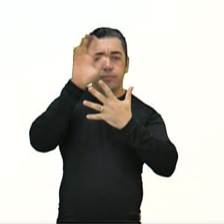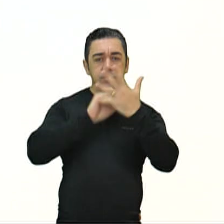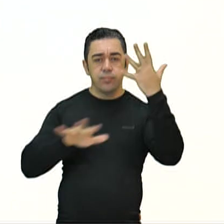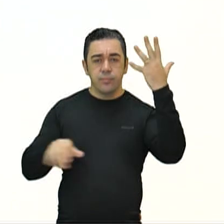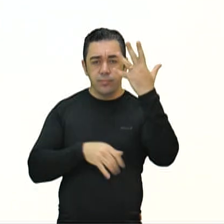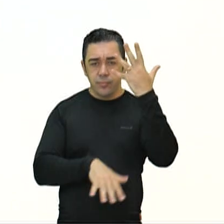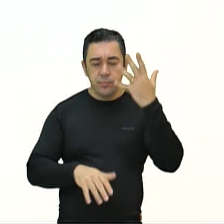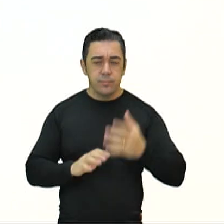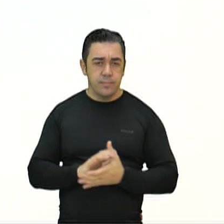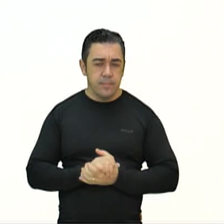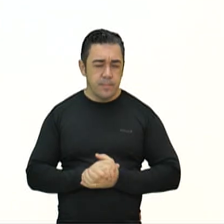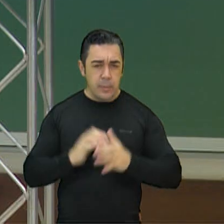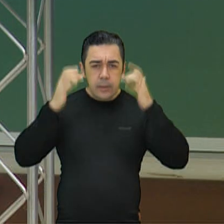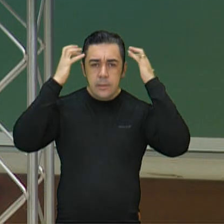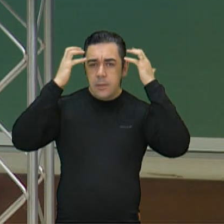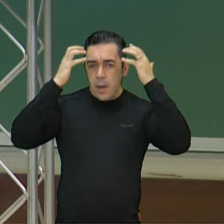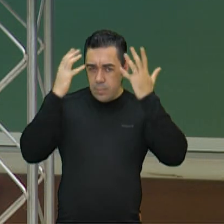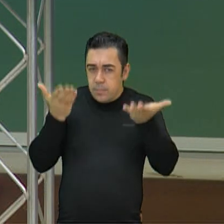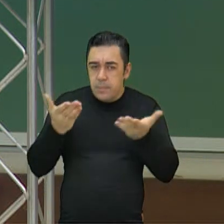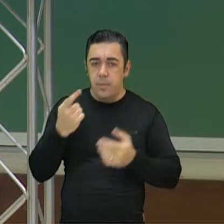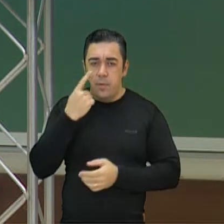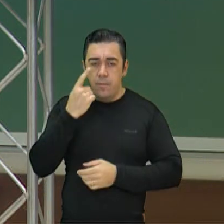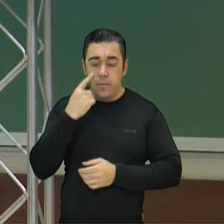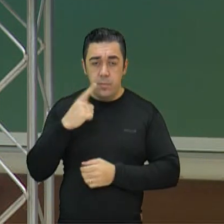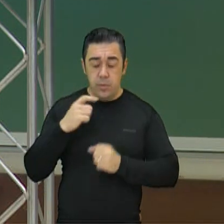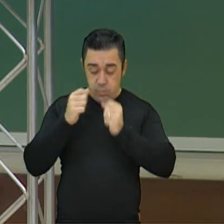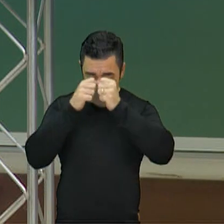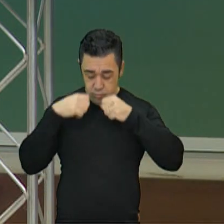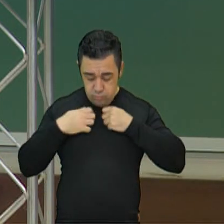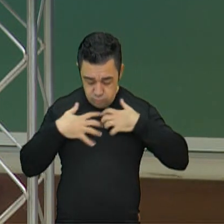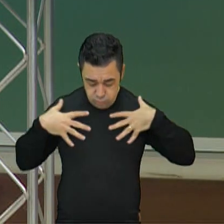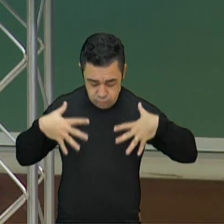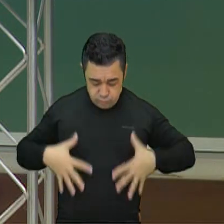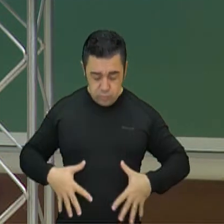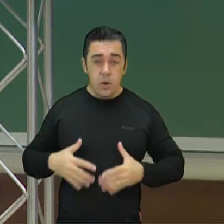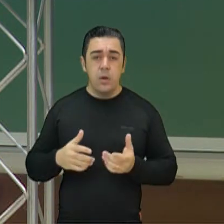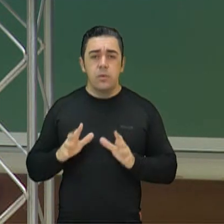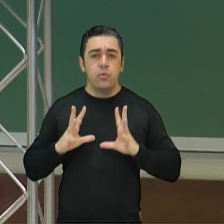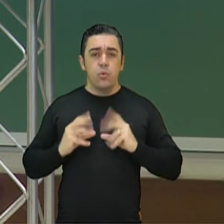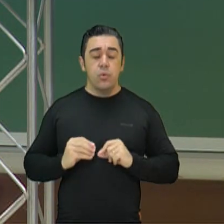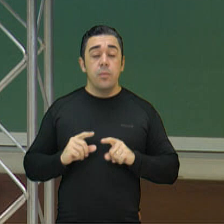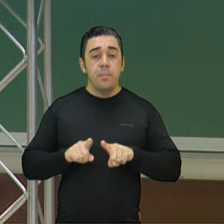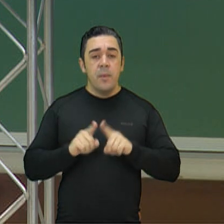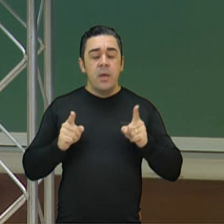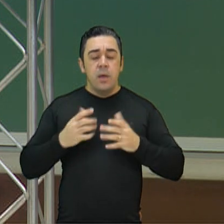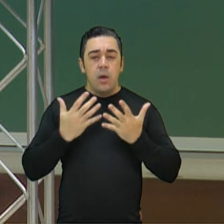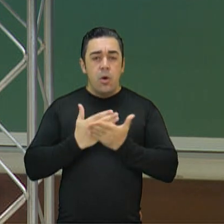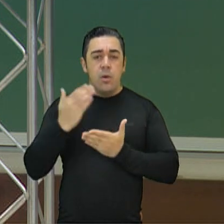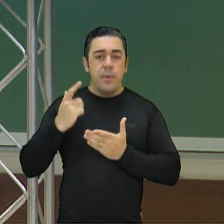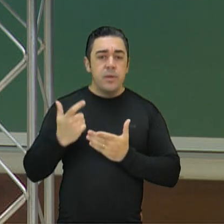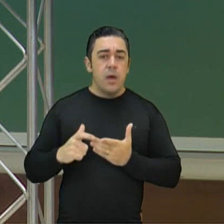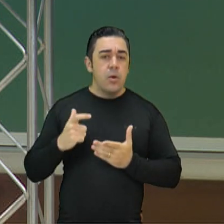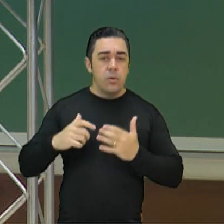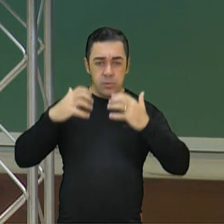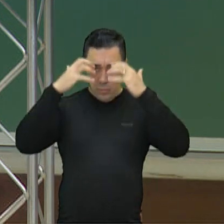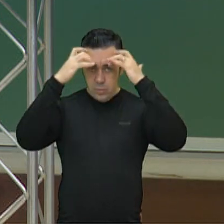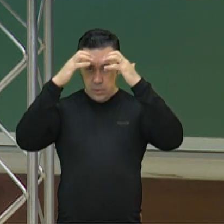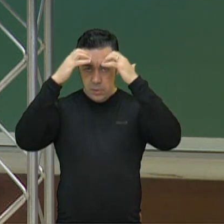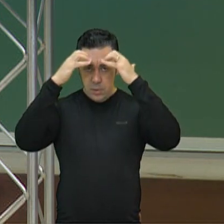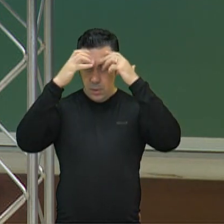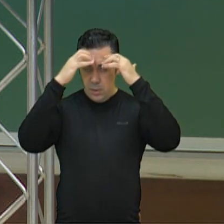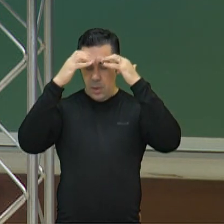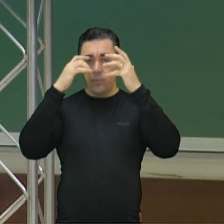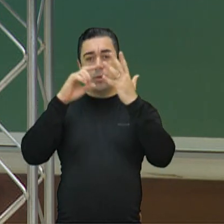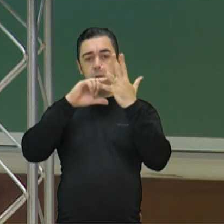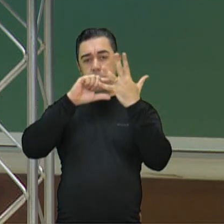vivos. Nós vimos lá, né, que ela se propaga realmente, a região aqui que se conduz o